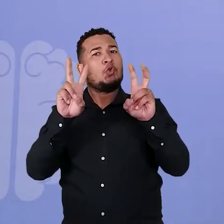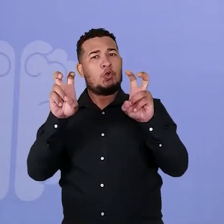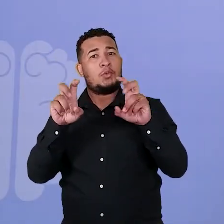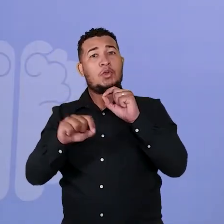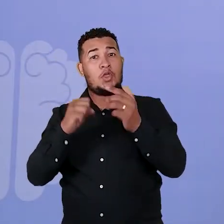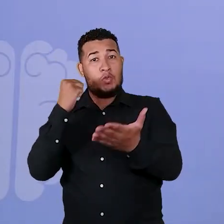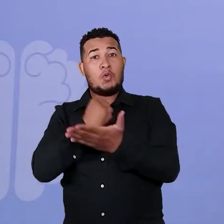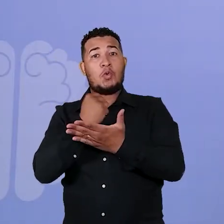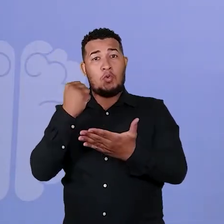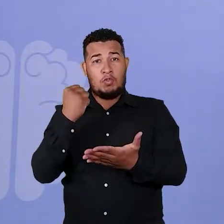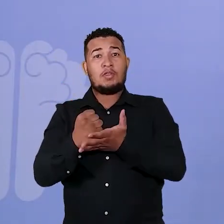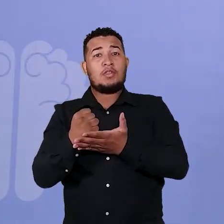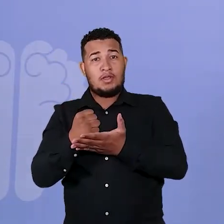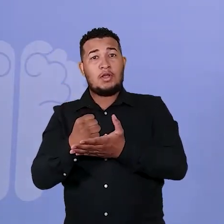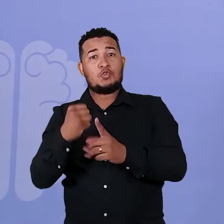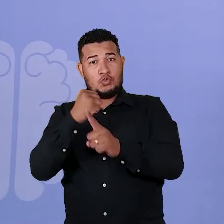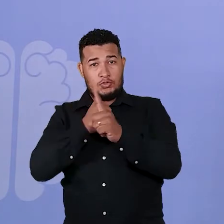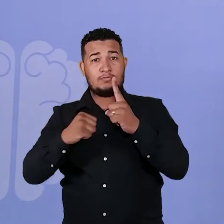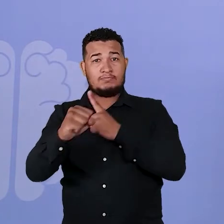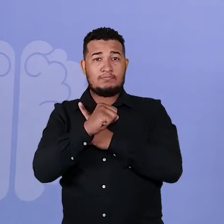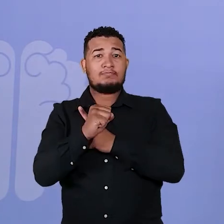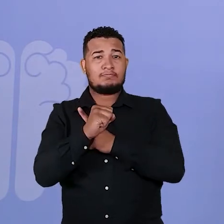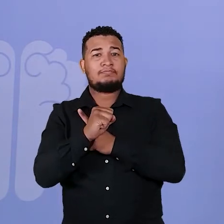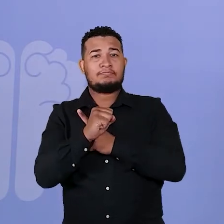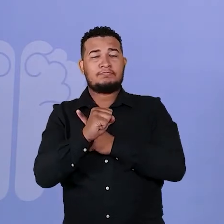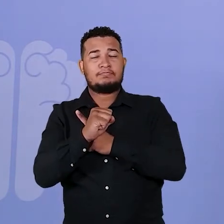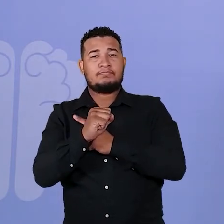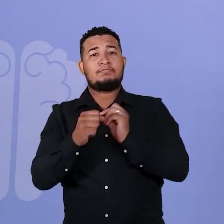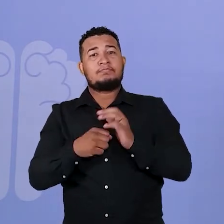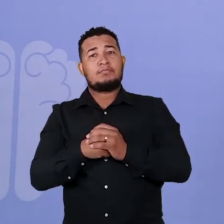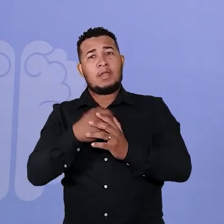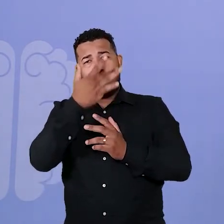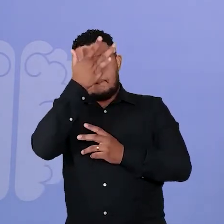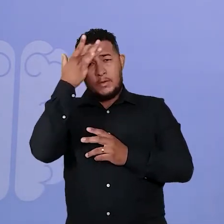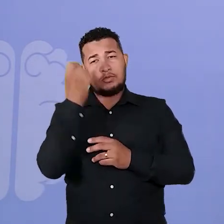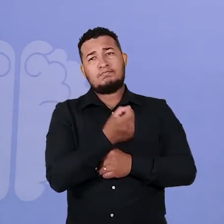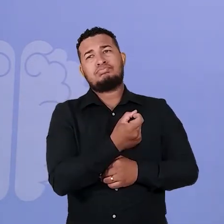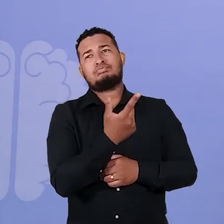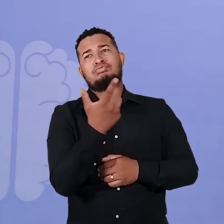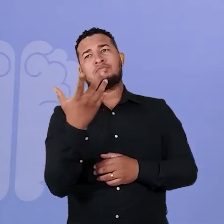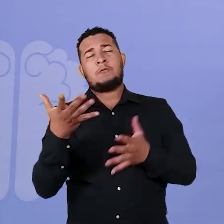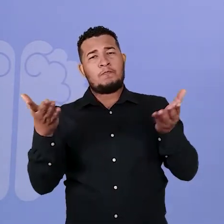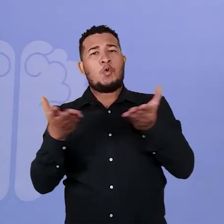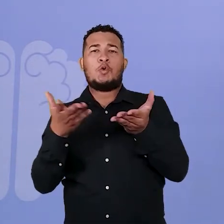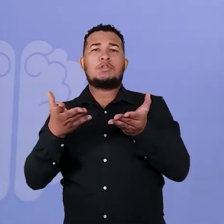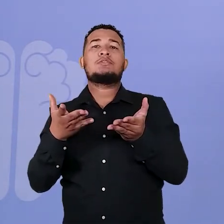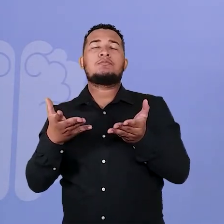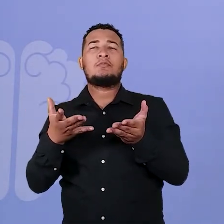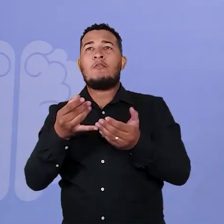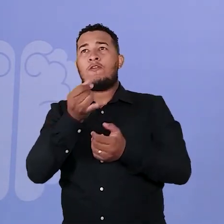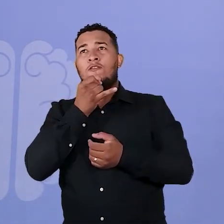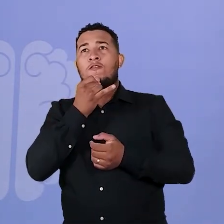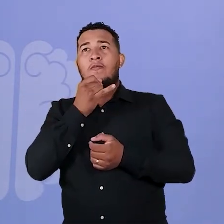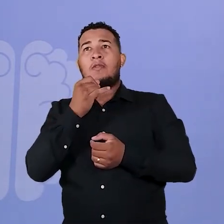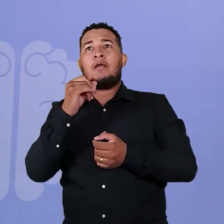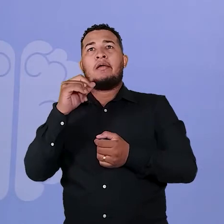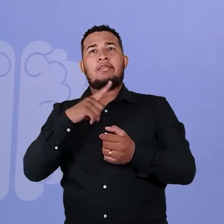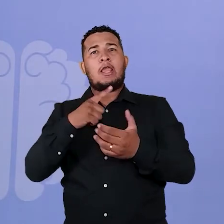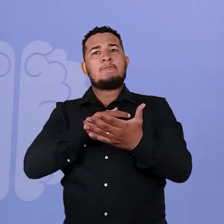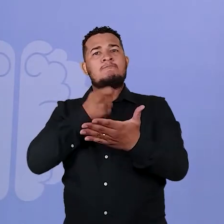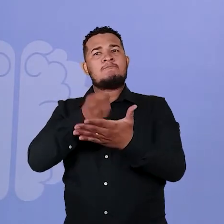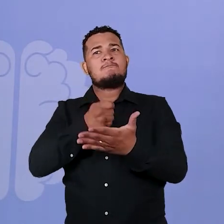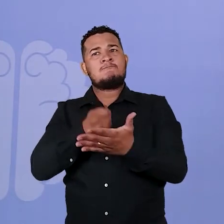problematizar a noção de contrato social. Muitas pessoas hoje, por exemplo,